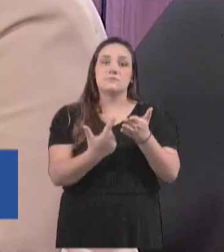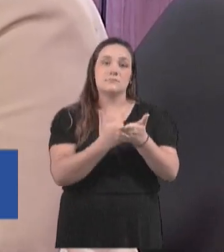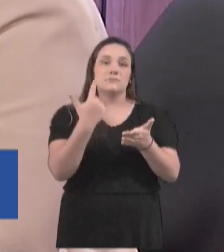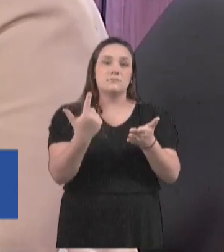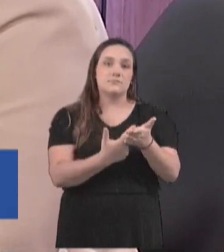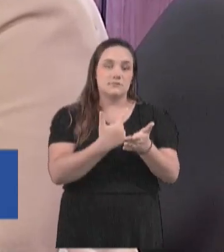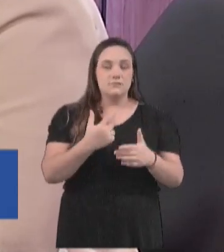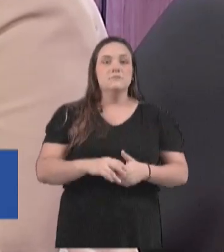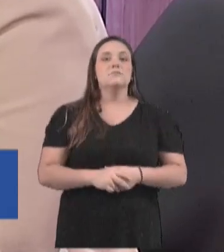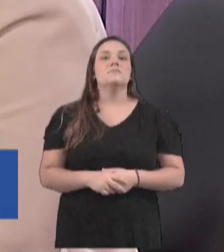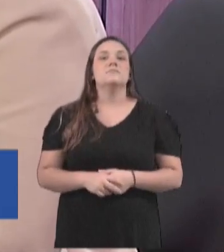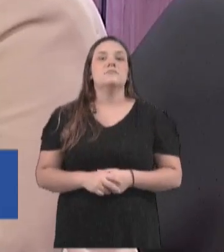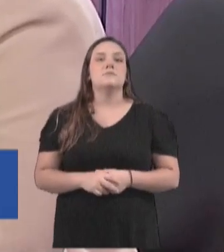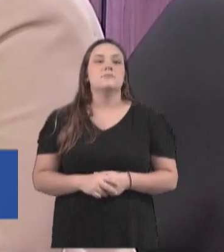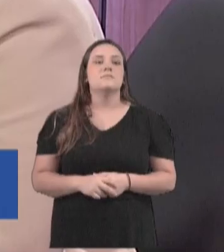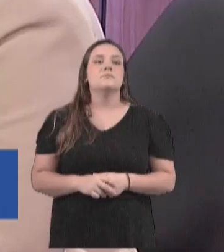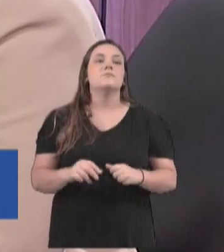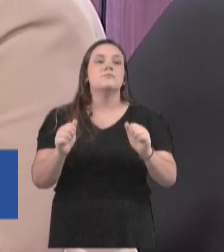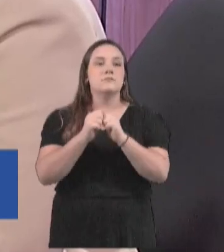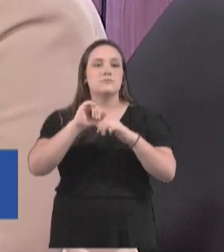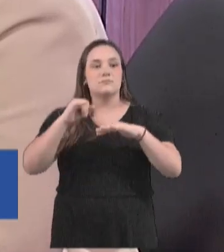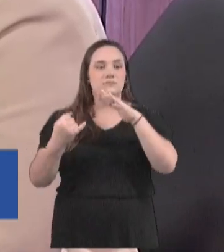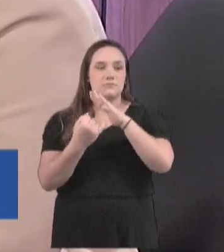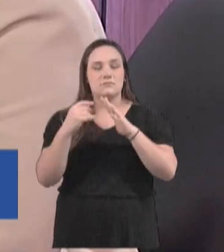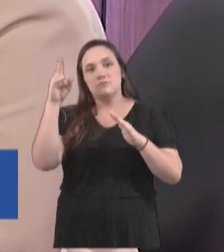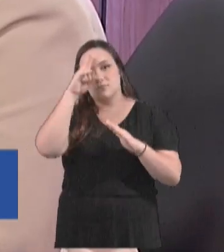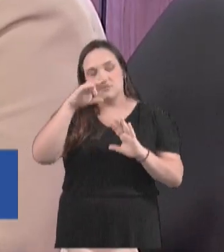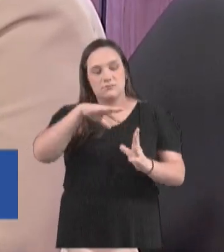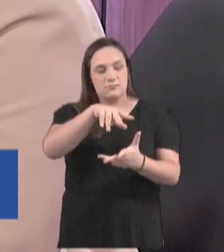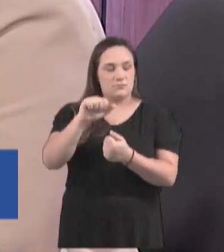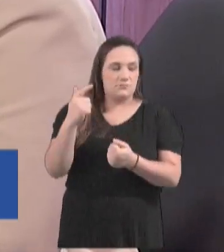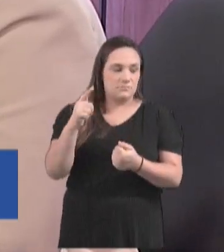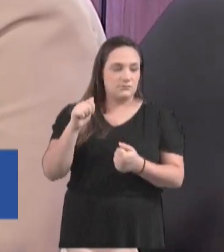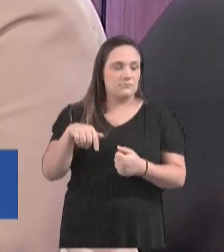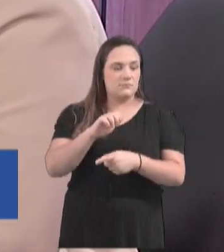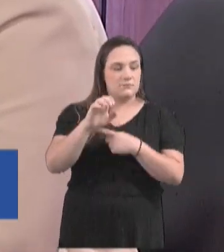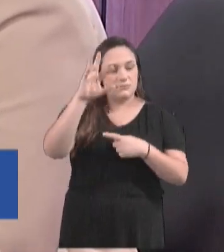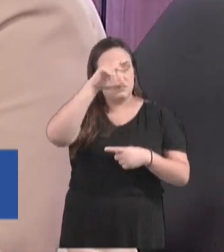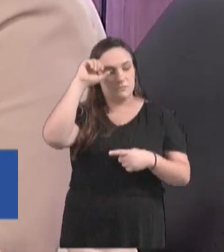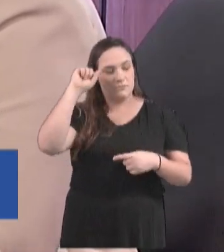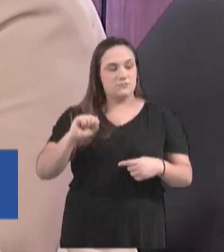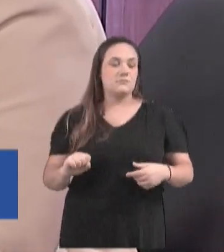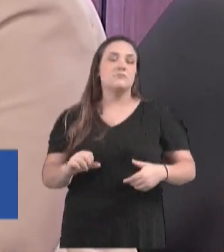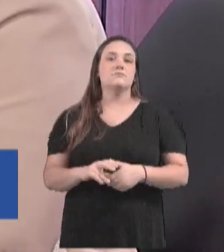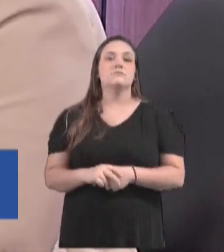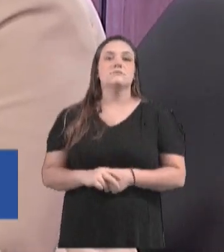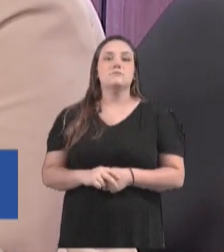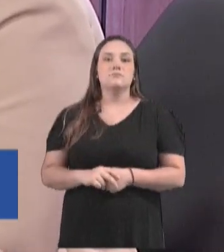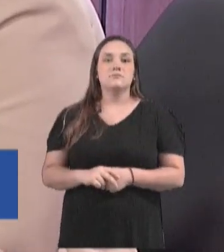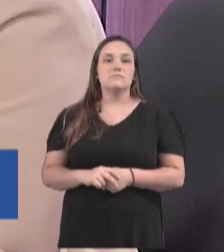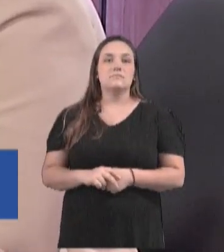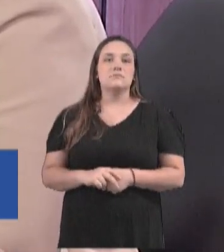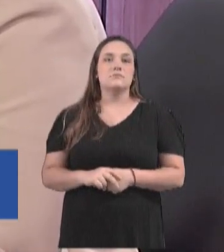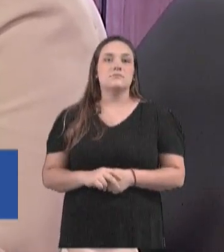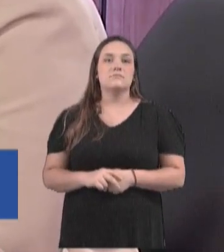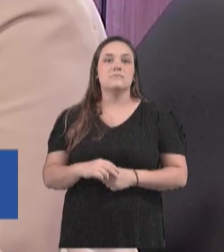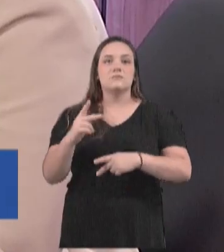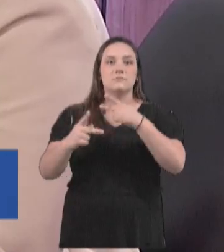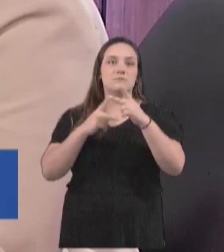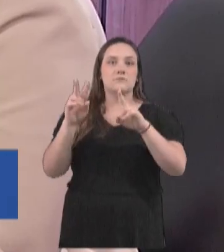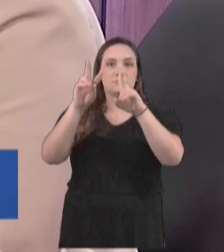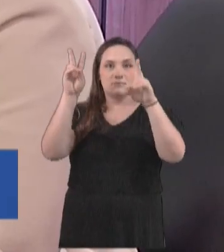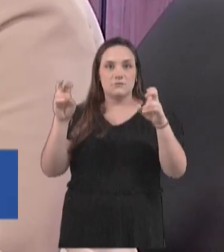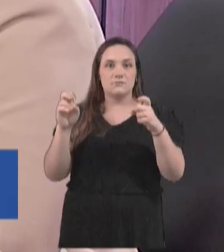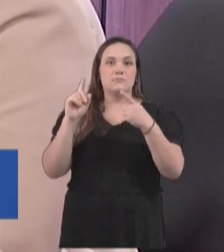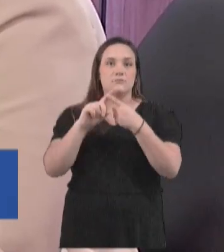livro, juntamente com o Instituto Histórico e Geográfico de Mato Grosso do Sul, abordando as questões do primeiro e